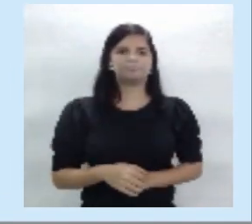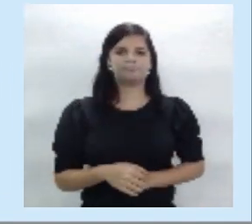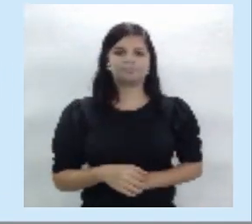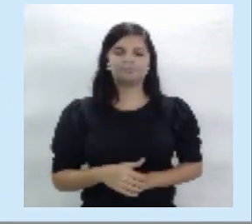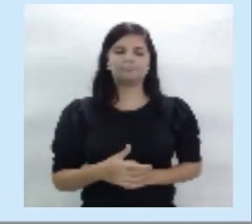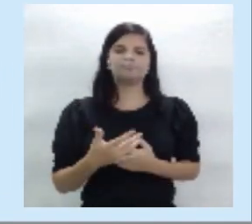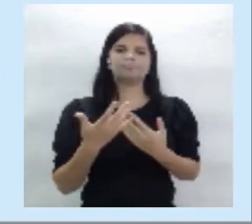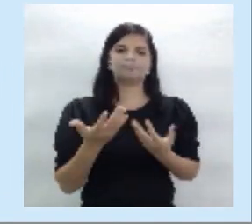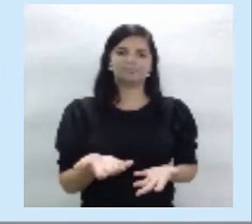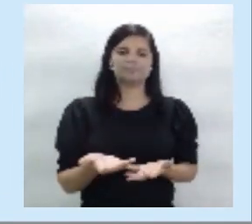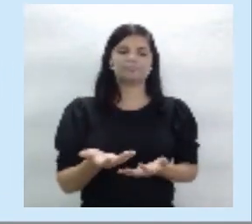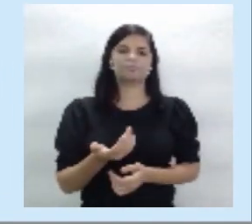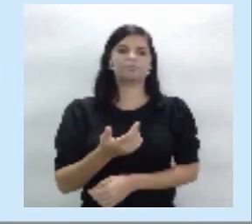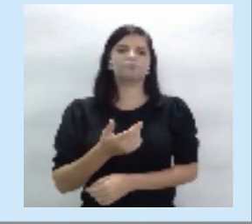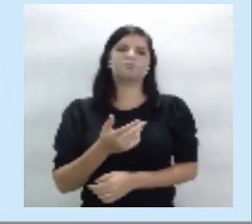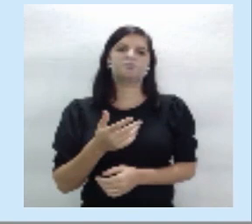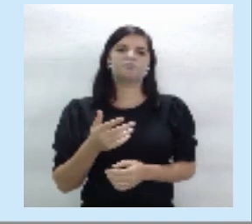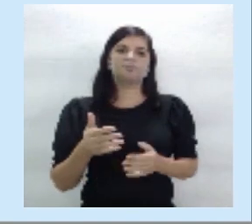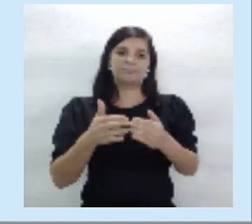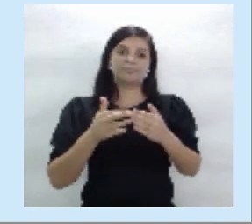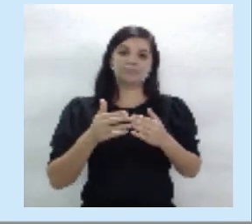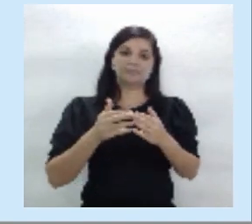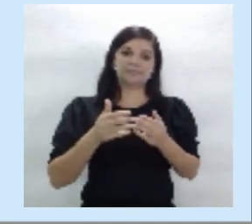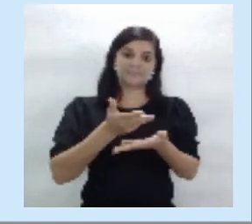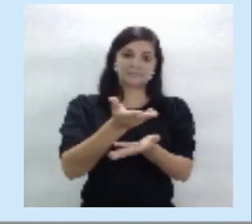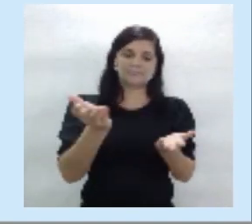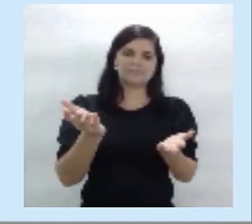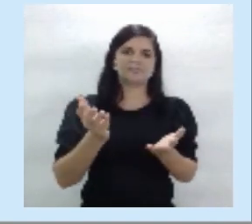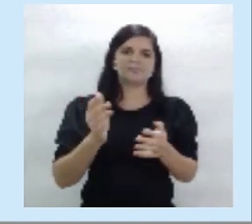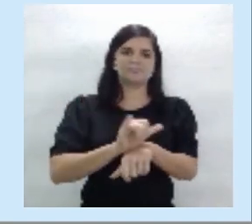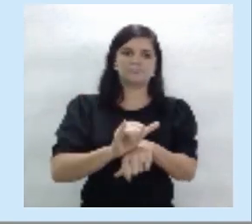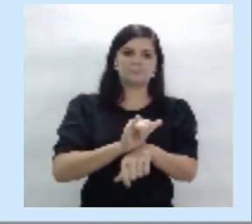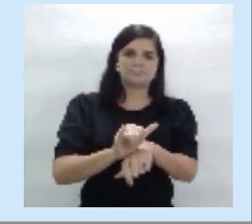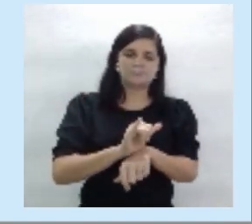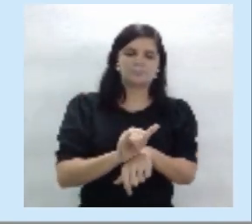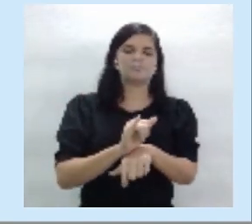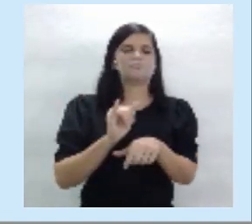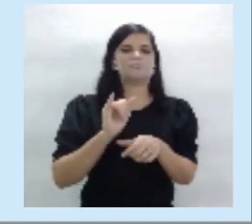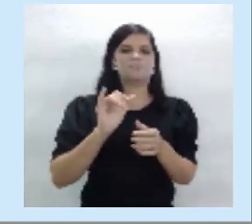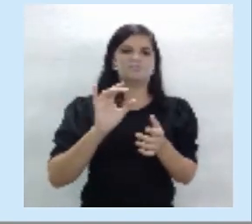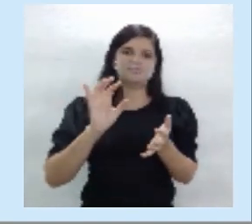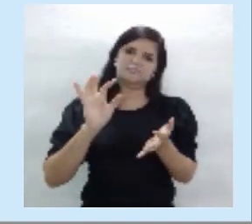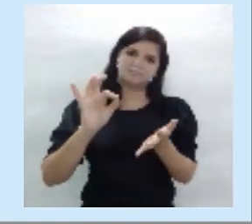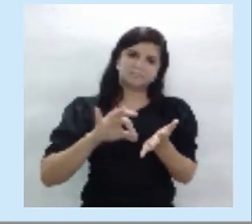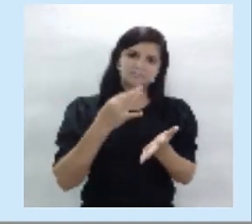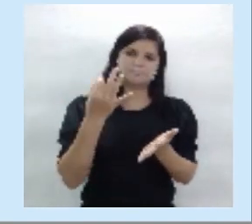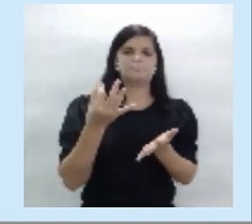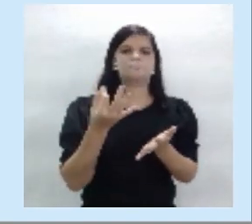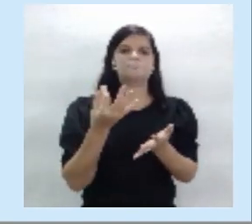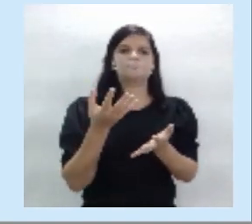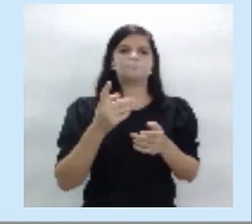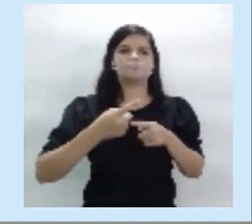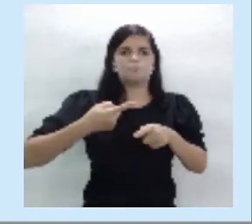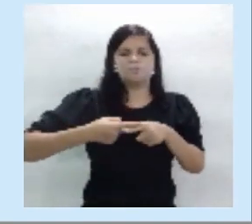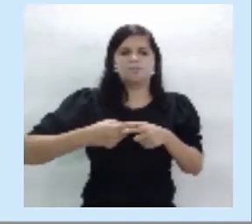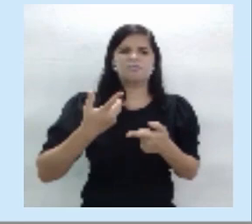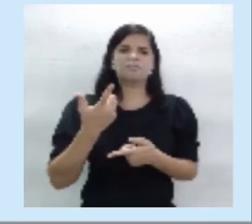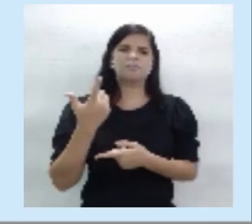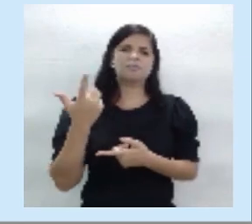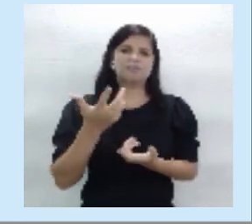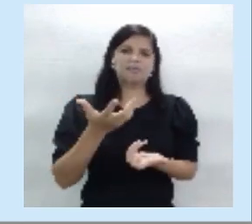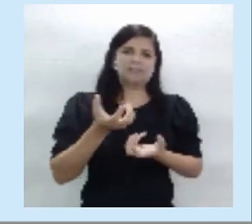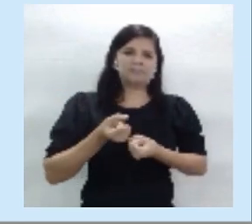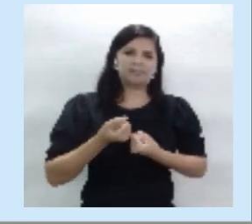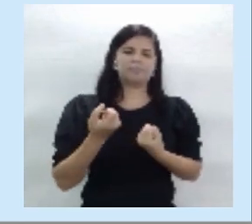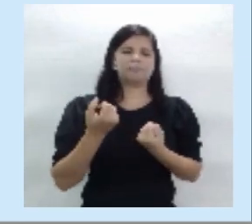oitavo ano. Peço que vocês também se inscrevam no canal, tá? É interessante a inscrição de vocês, porque dessa forma vocês recebem